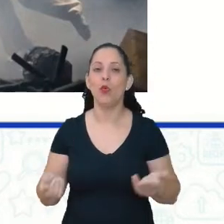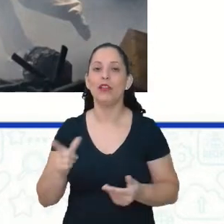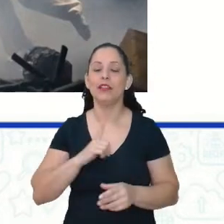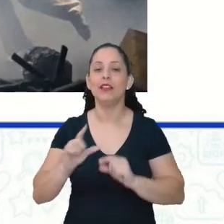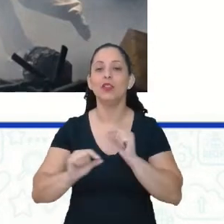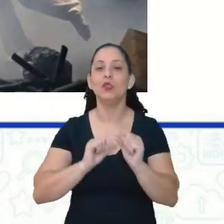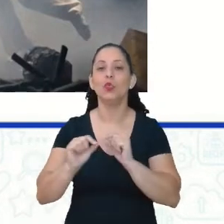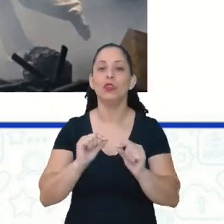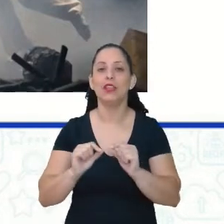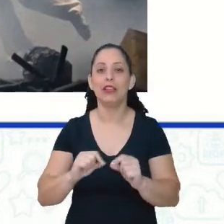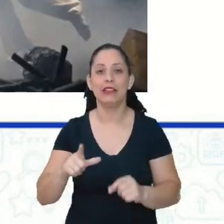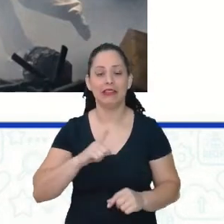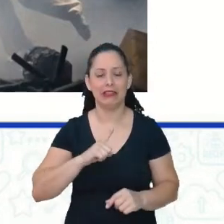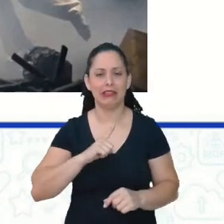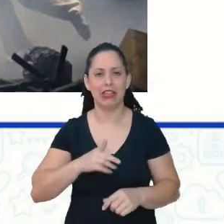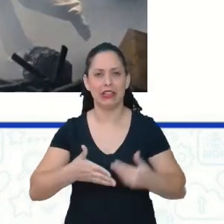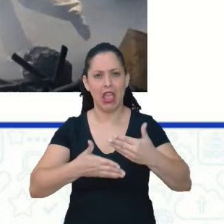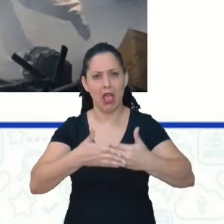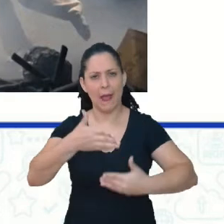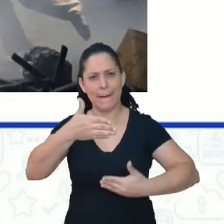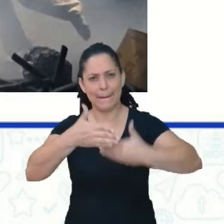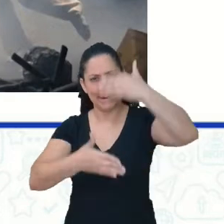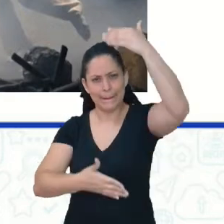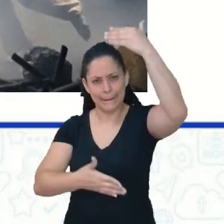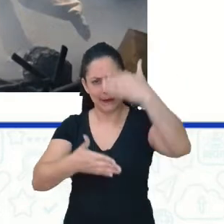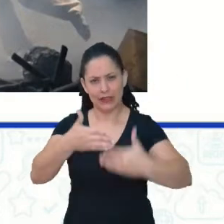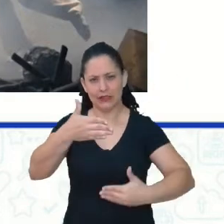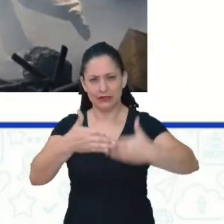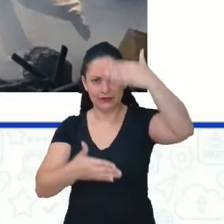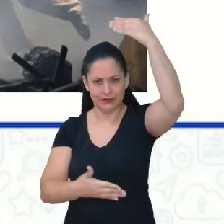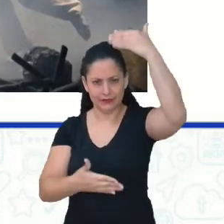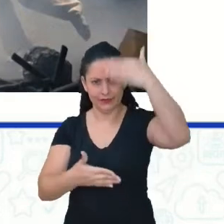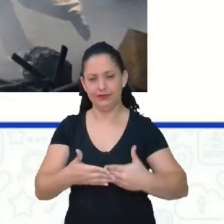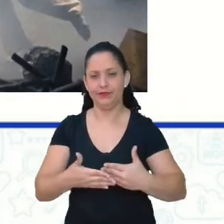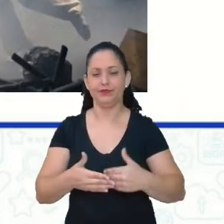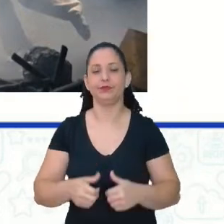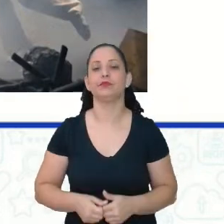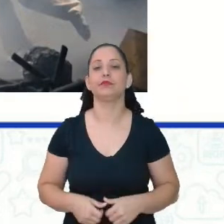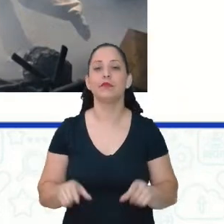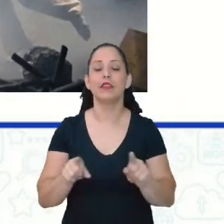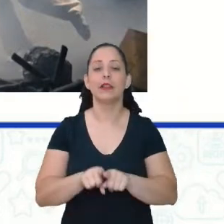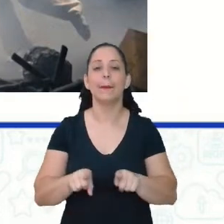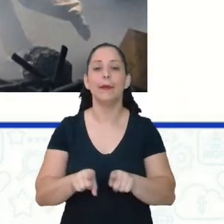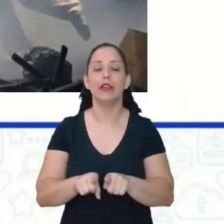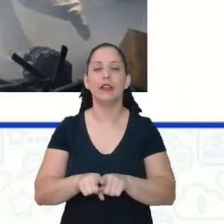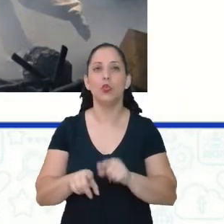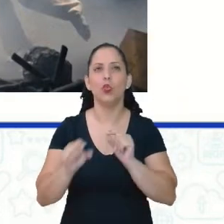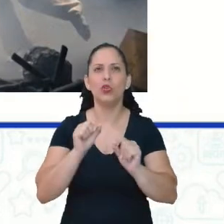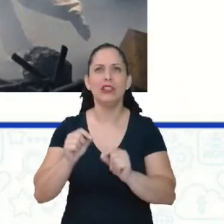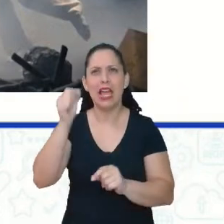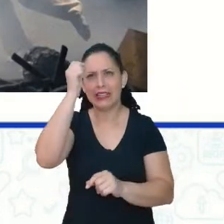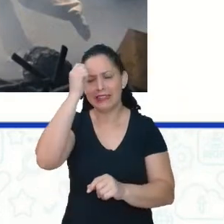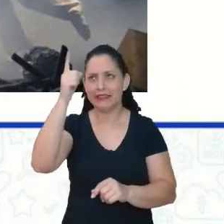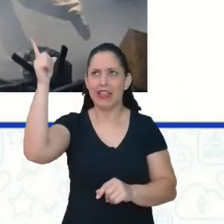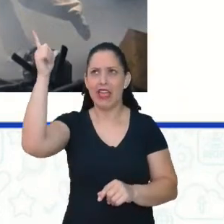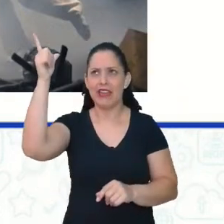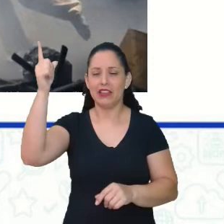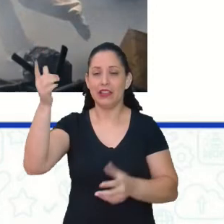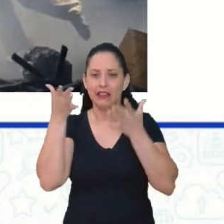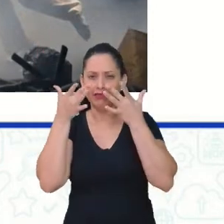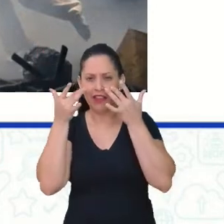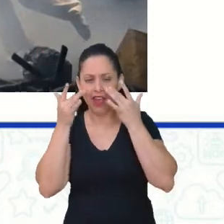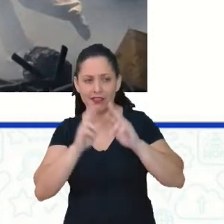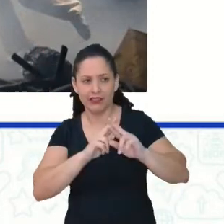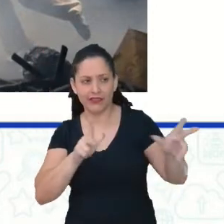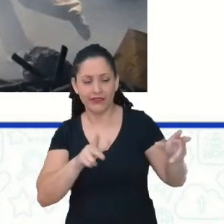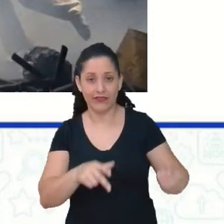chamada quarta parede, né? E que é também a desconstrução da ideia do teatro como algo diferente da vida,